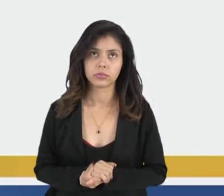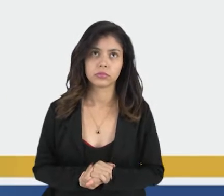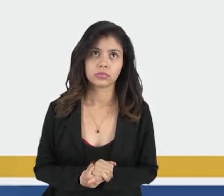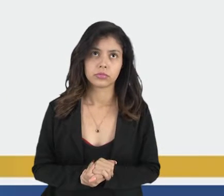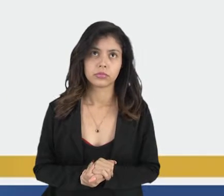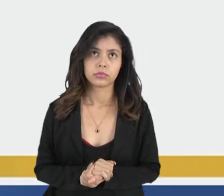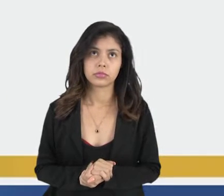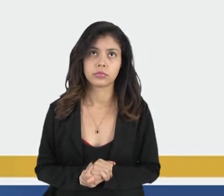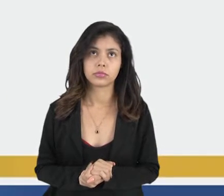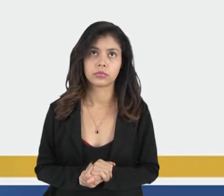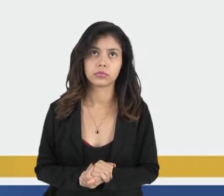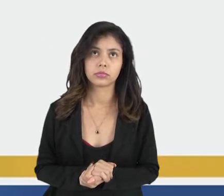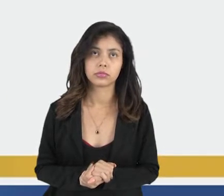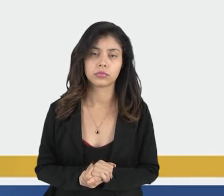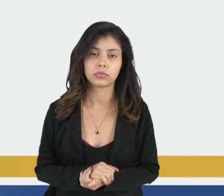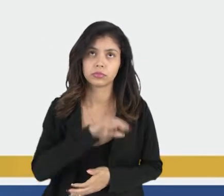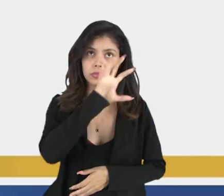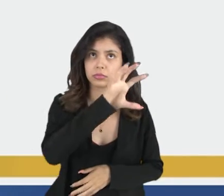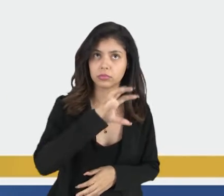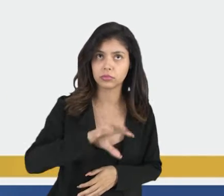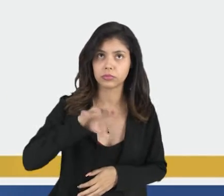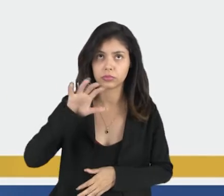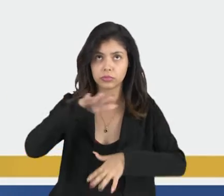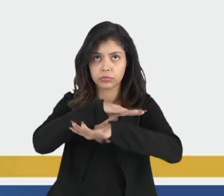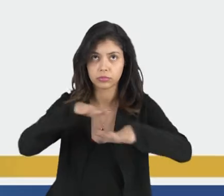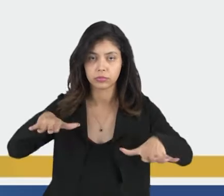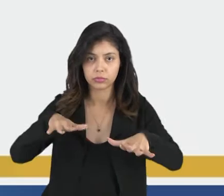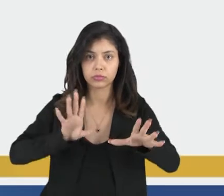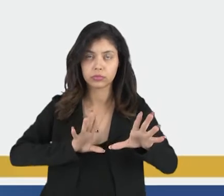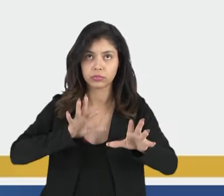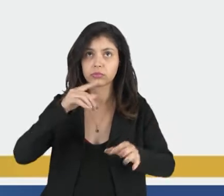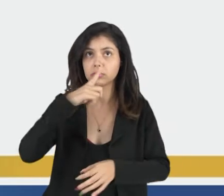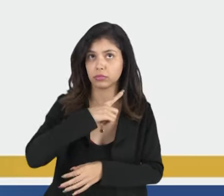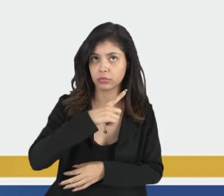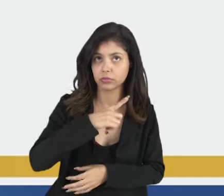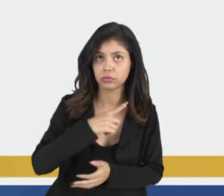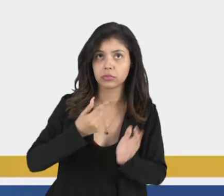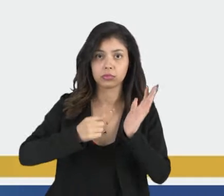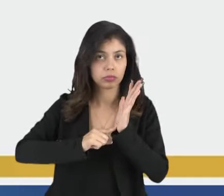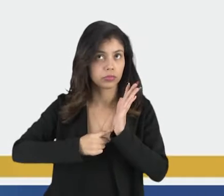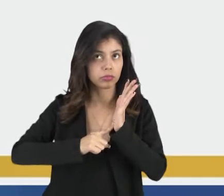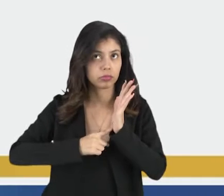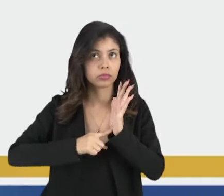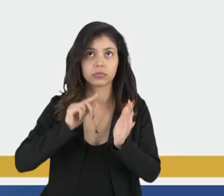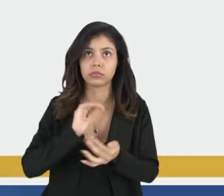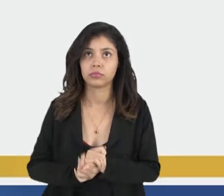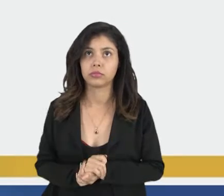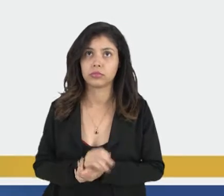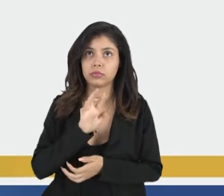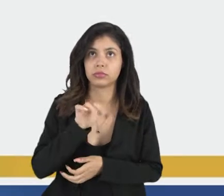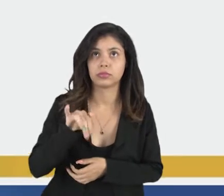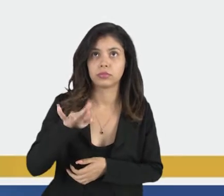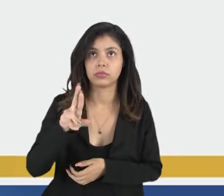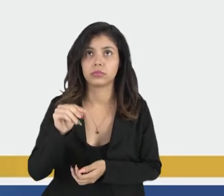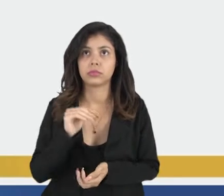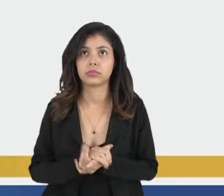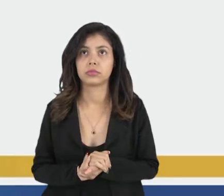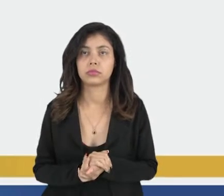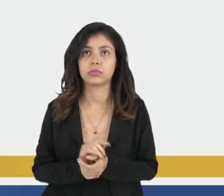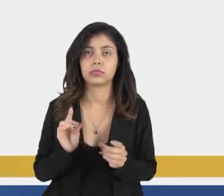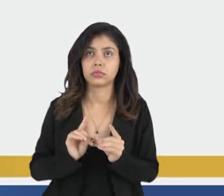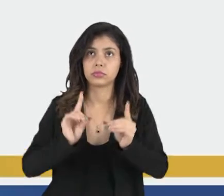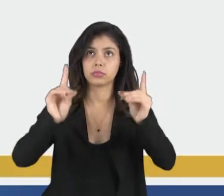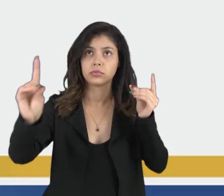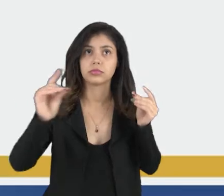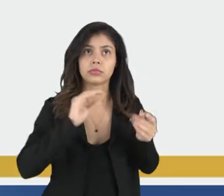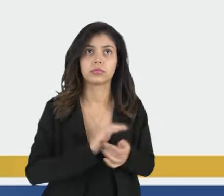Uma circunferência é uma região do plano formada por pontos que são